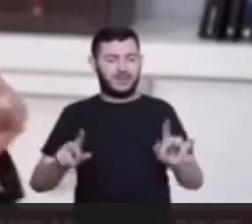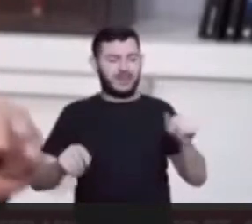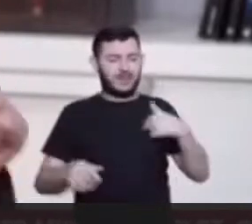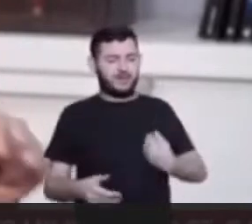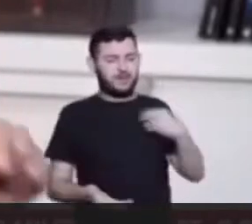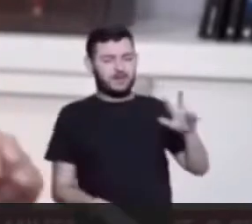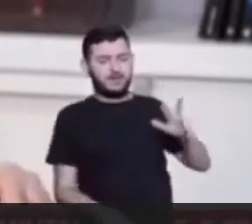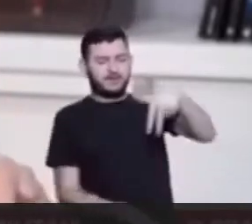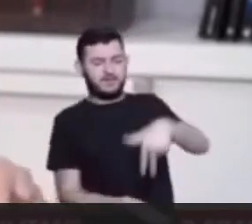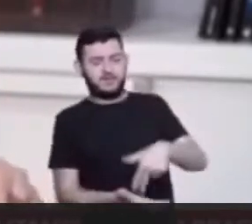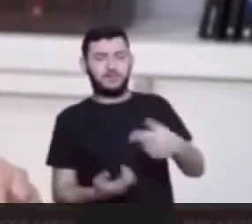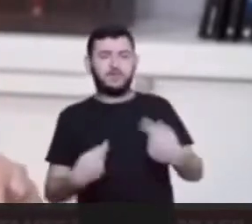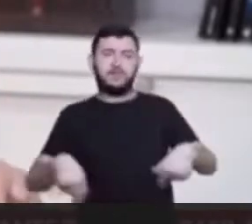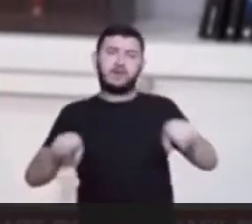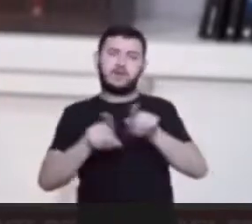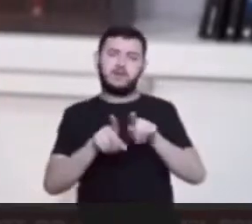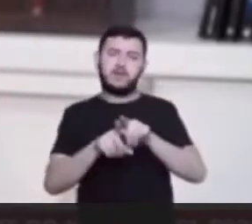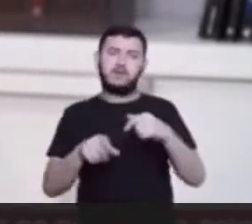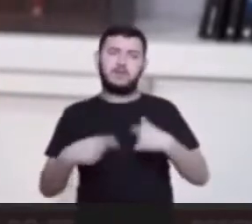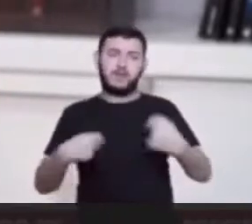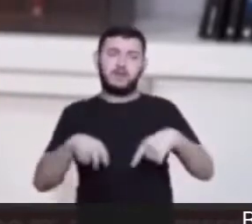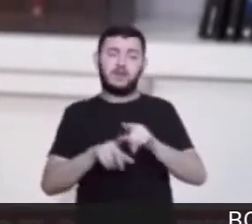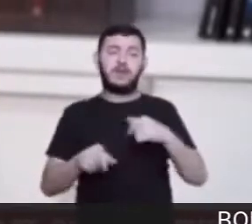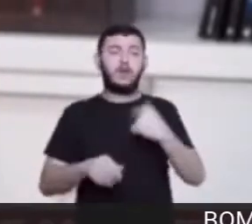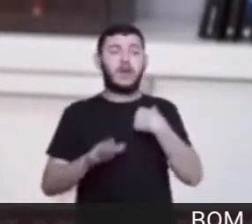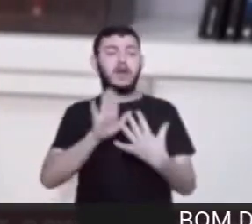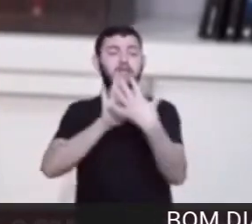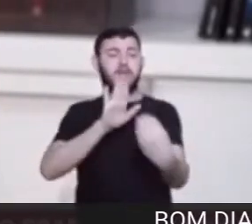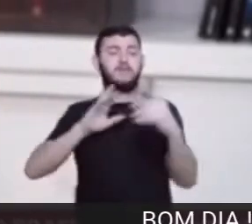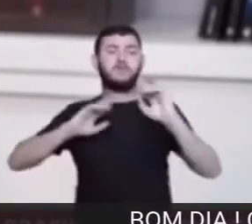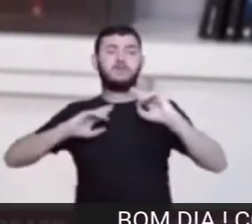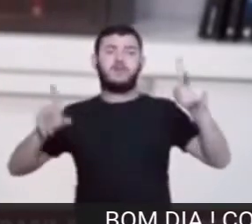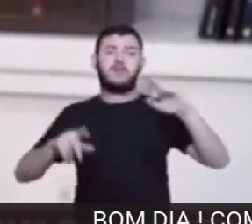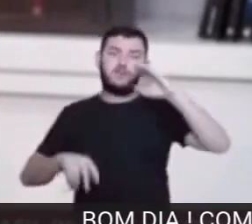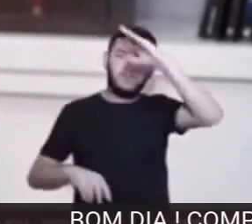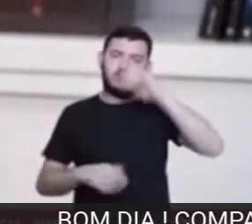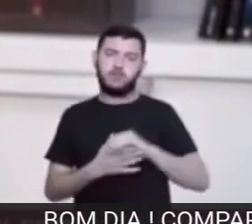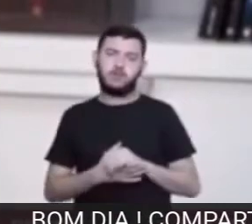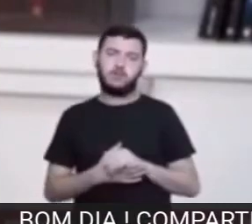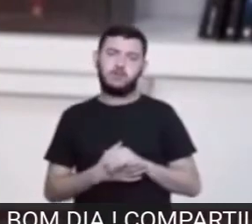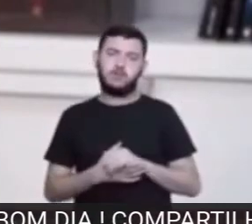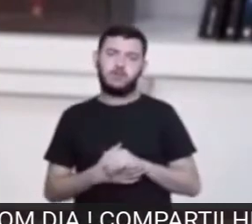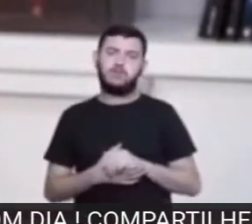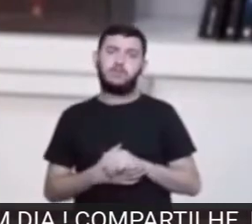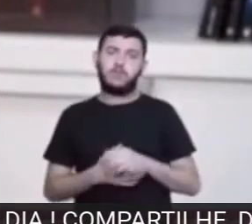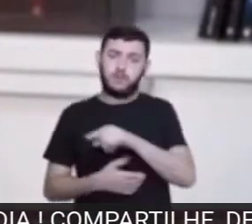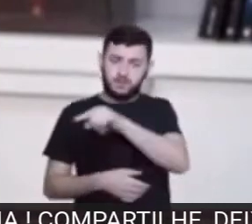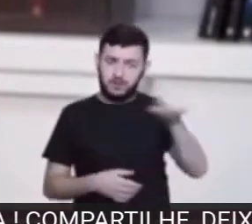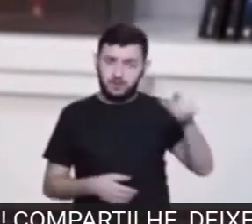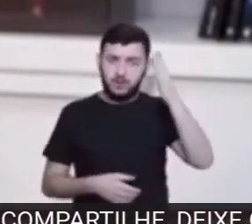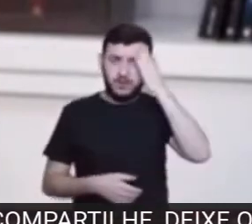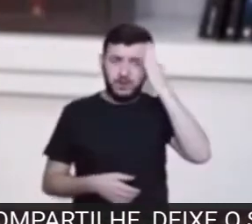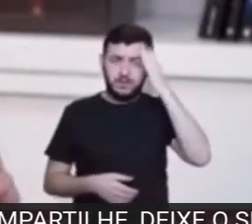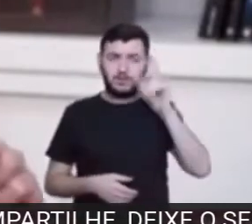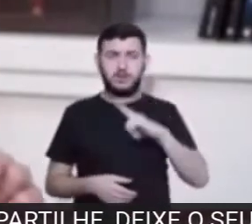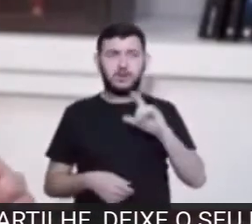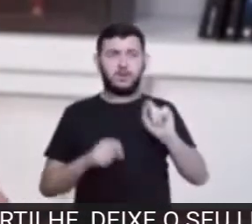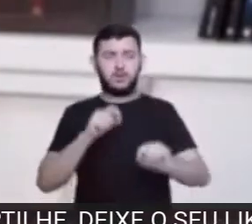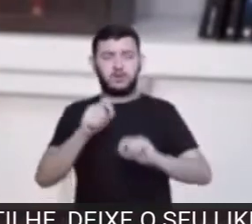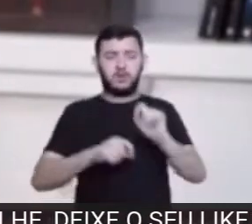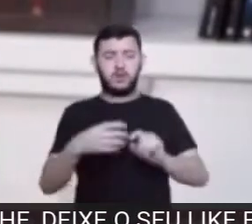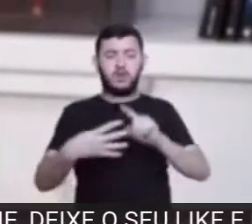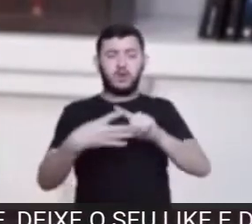exemplo diferente do Bolsonaro, sabe? Não sei se você sabe, eu tenho tenho 4 ex-ministros da saúde.